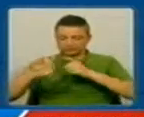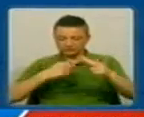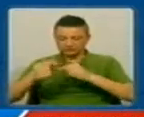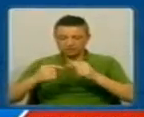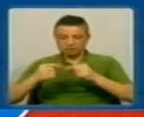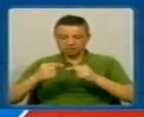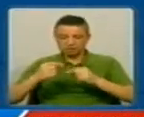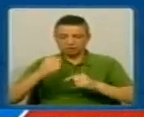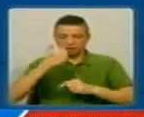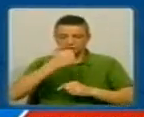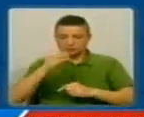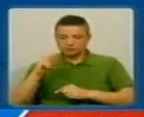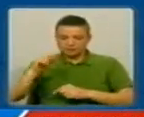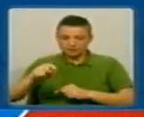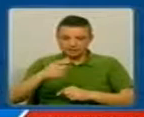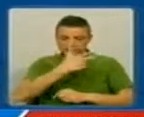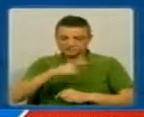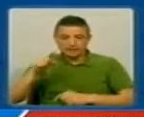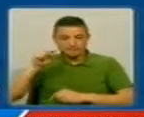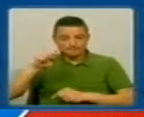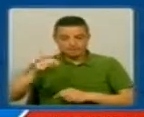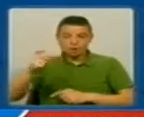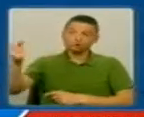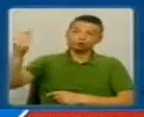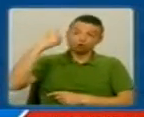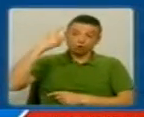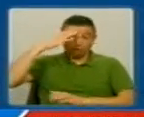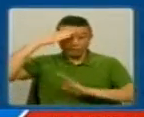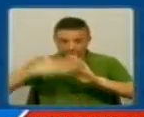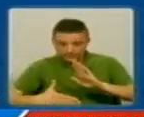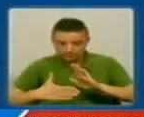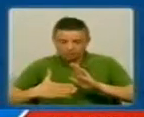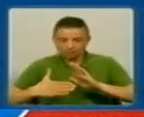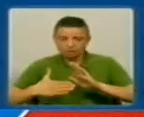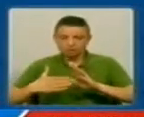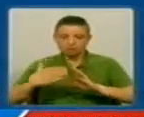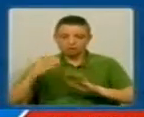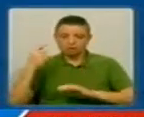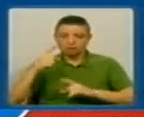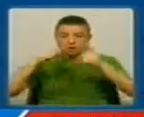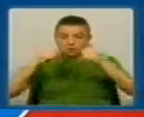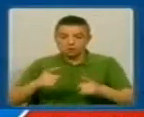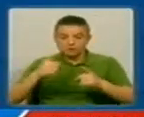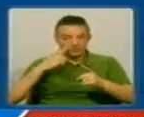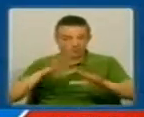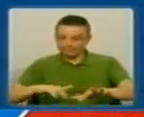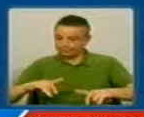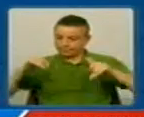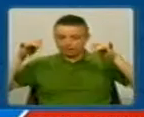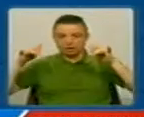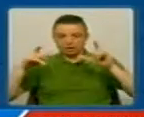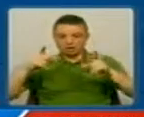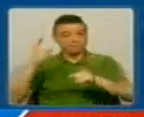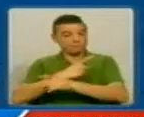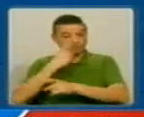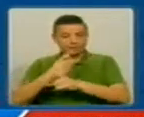entre 50 mil a 100 mil sóis que, de repente, começam a brilhar. E esse é um fenómeno que